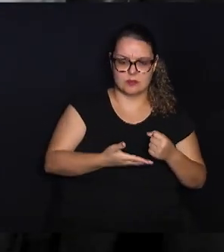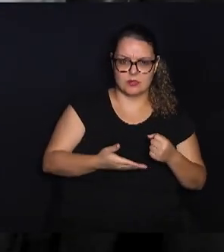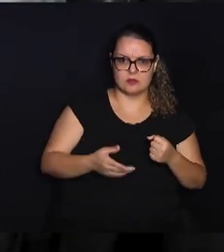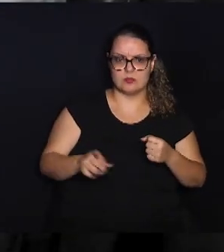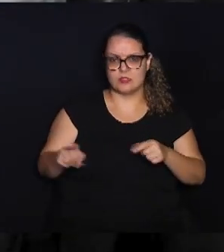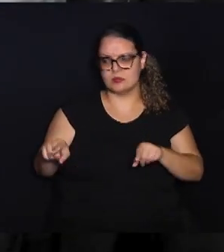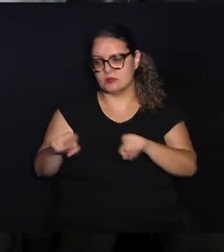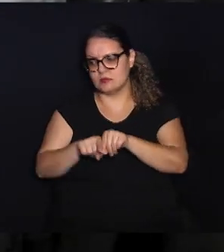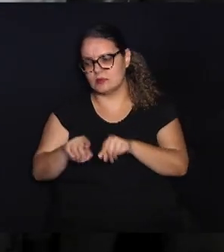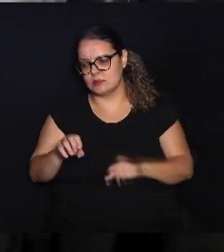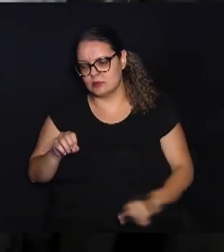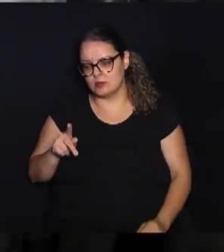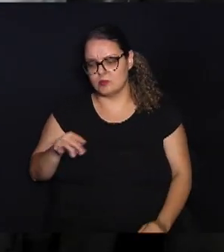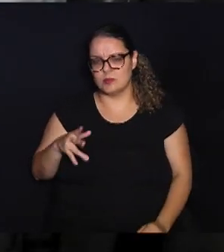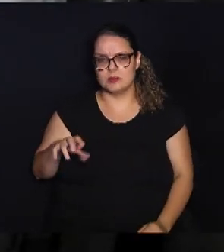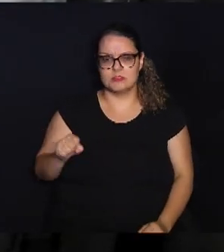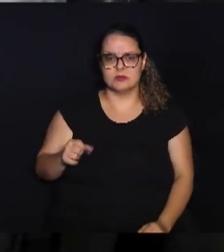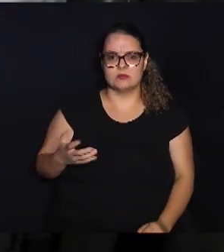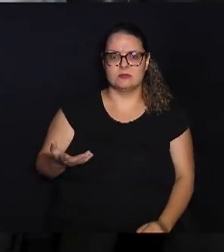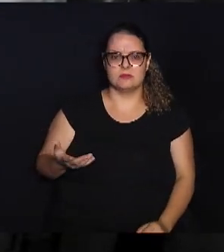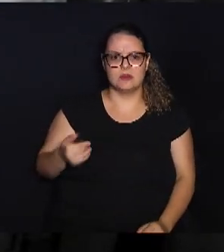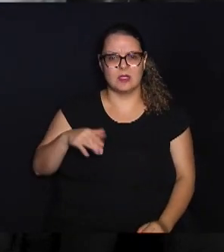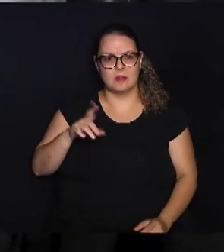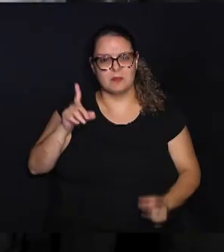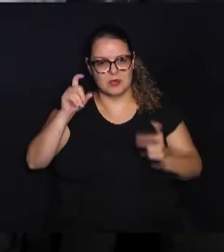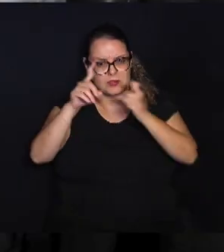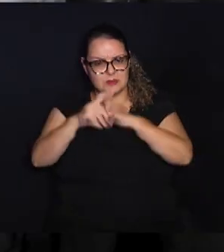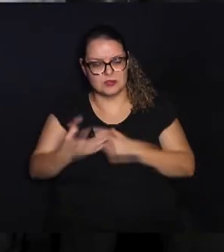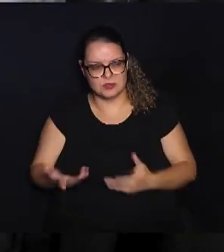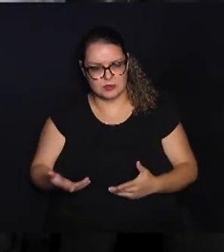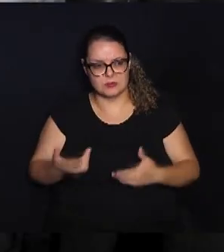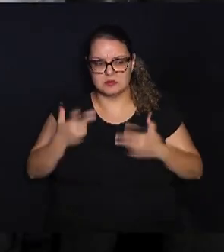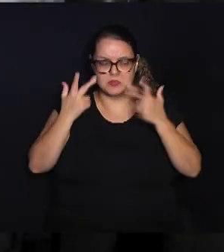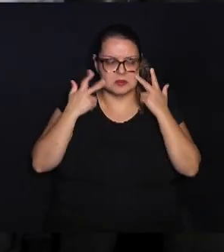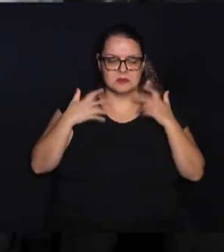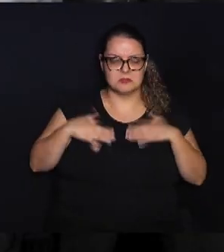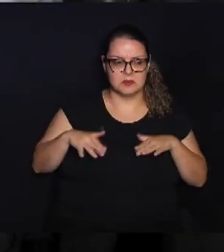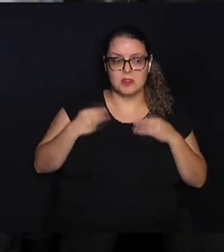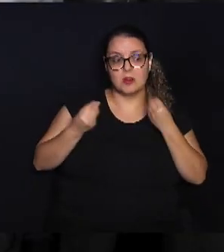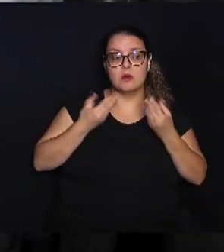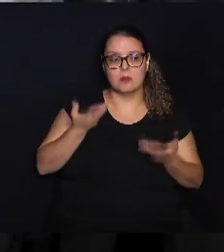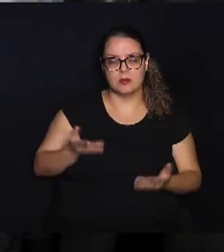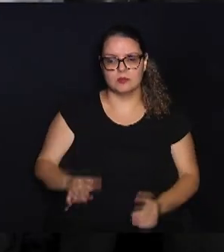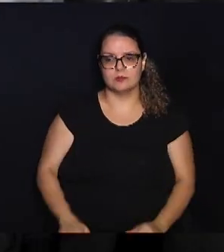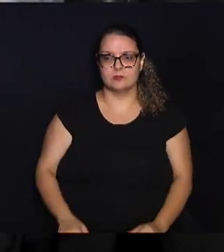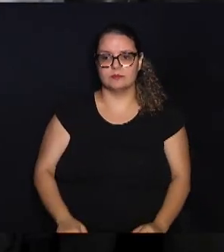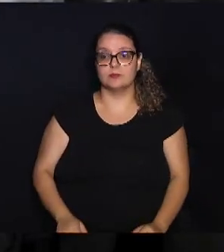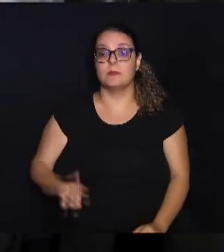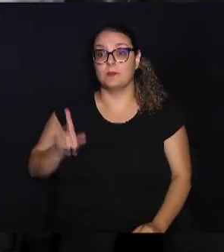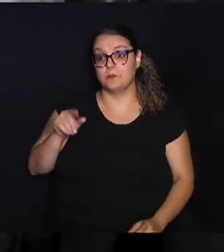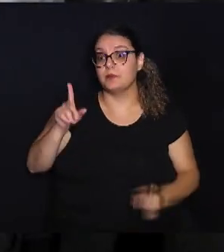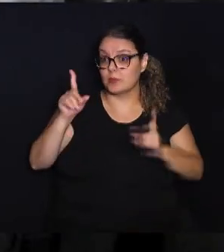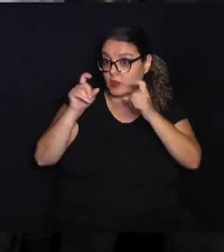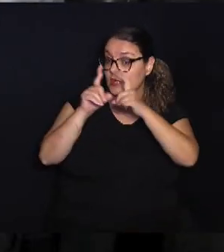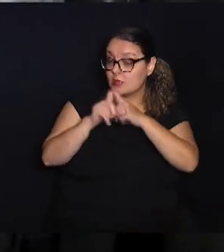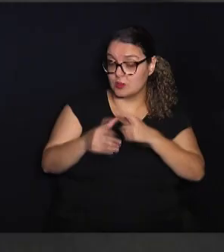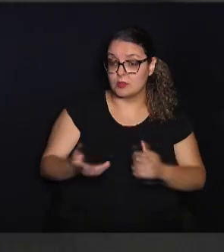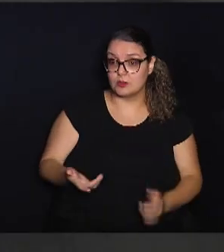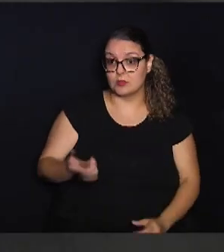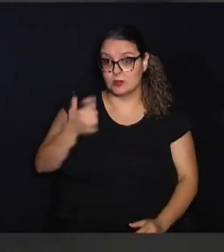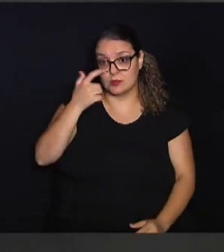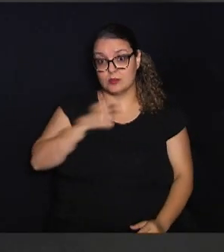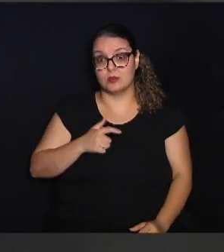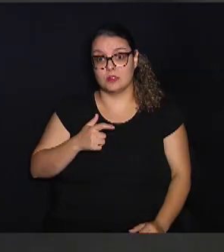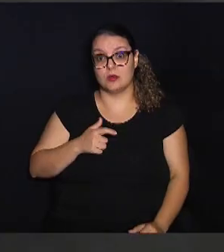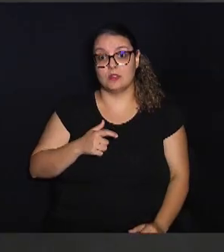com a oposição, não estou junto com a esquerda. É mais difícil? Para você foi tranquilo? É bem difícil, né? Porque eu sou o patinho